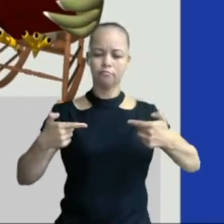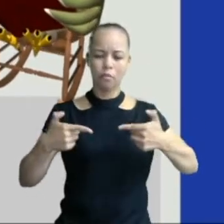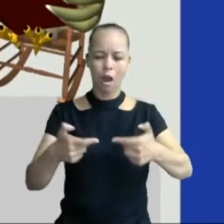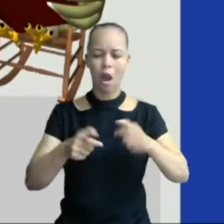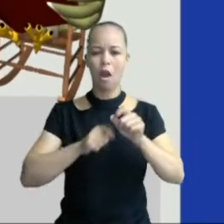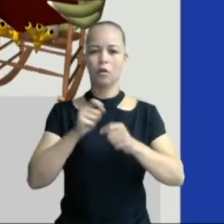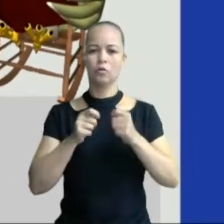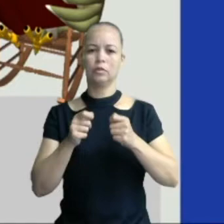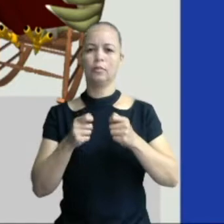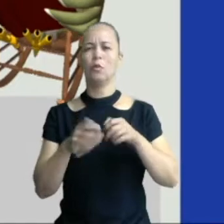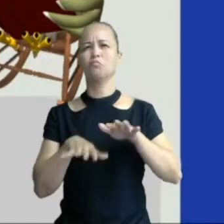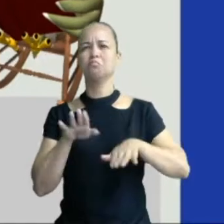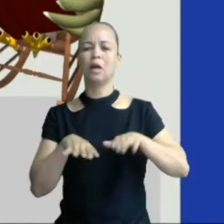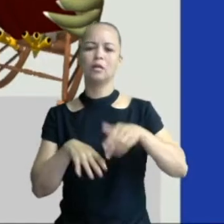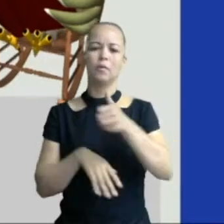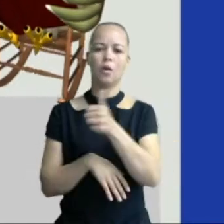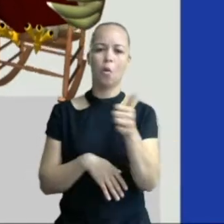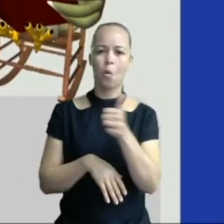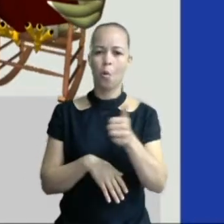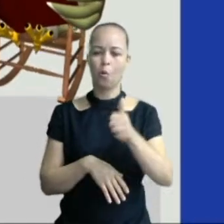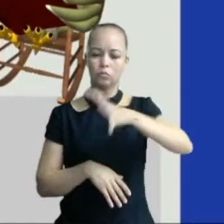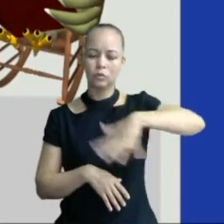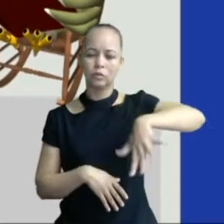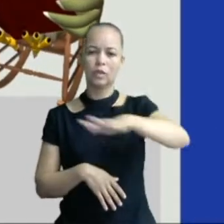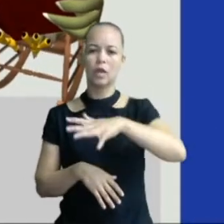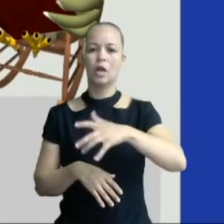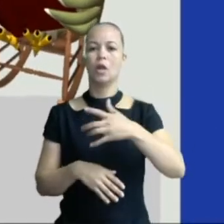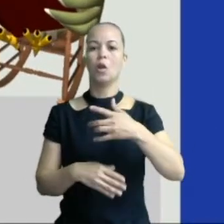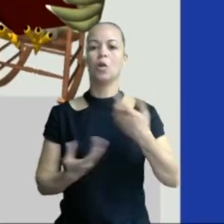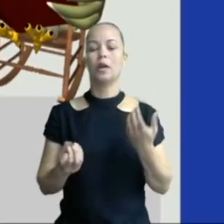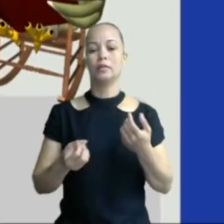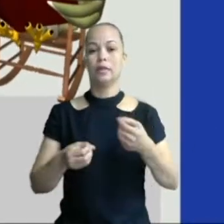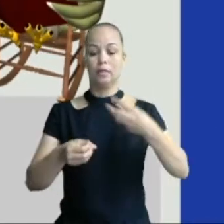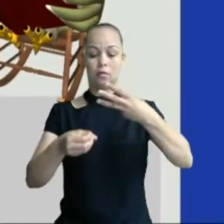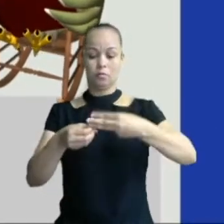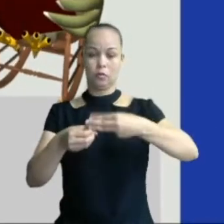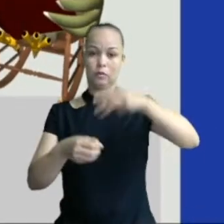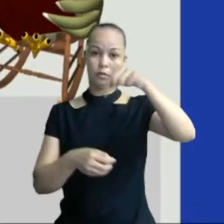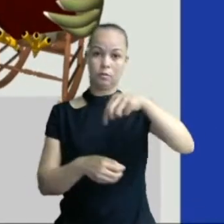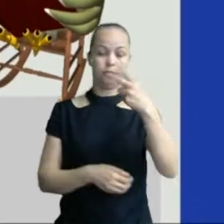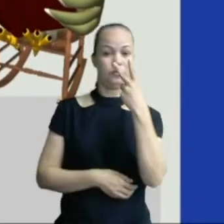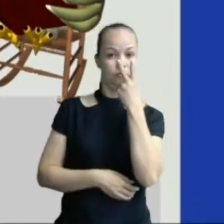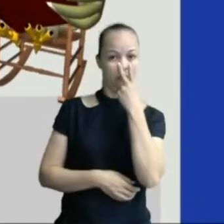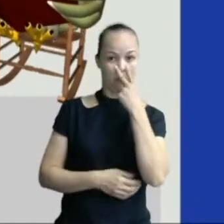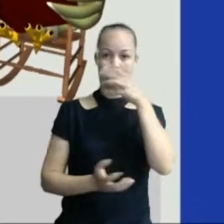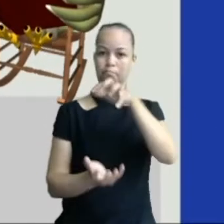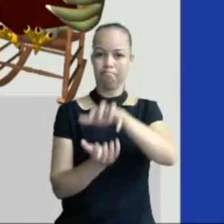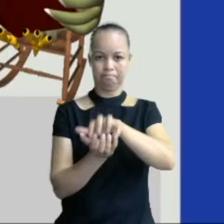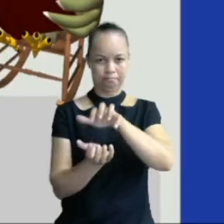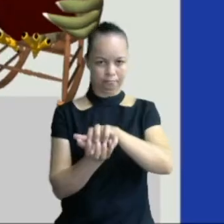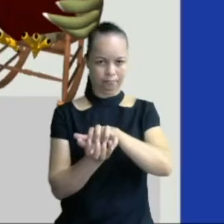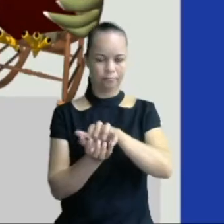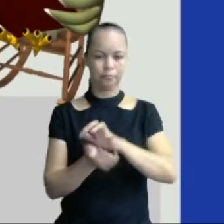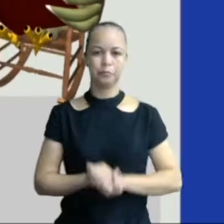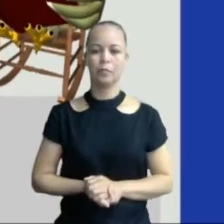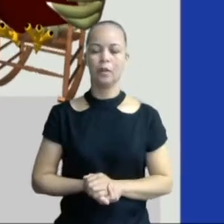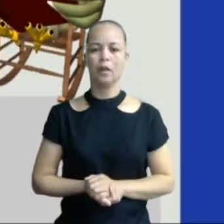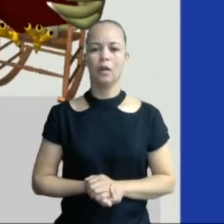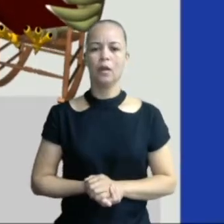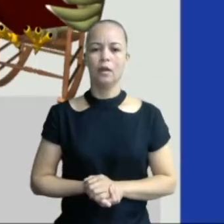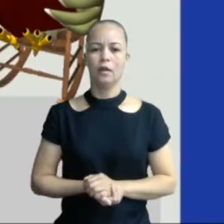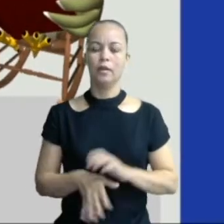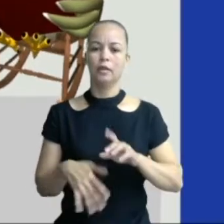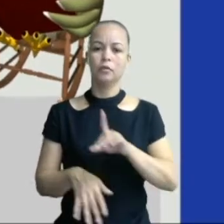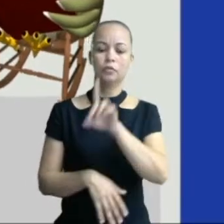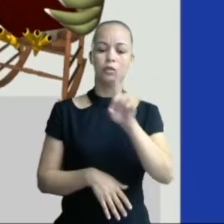11 hectares, localizada no município de Vitória de Santo Antão, Pernambuco, em que em